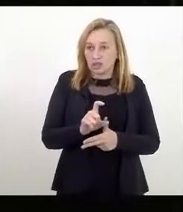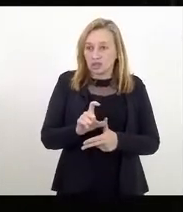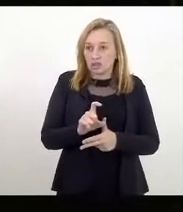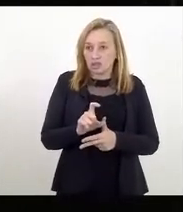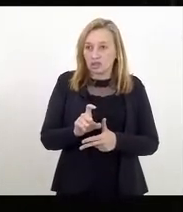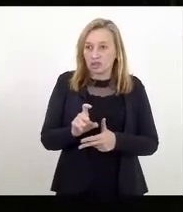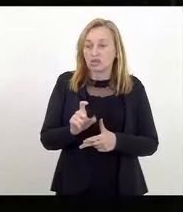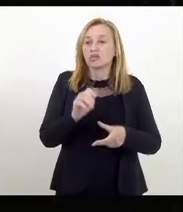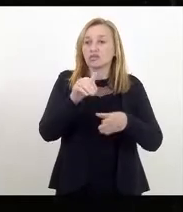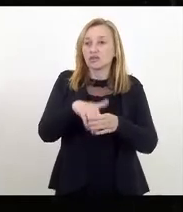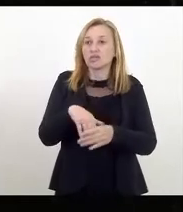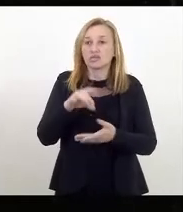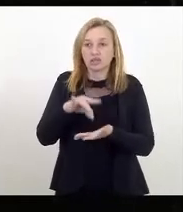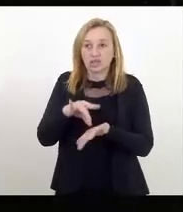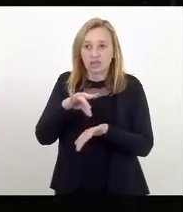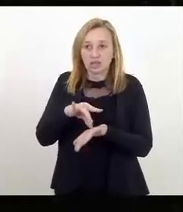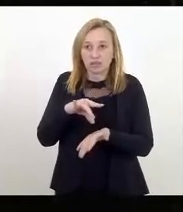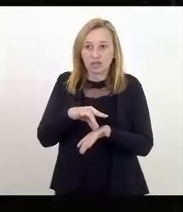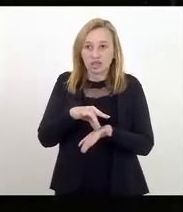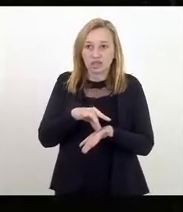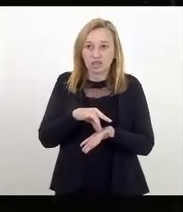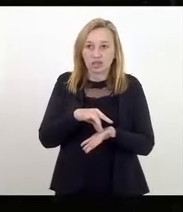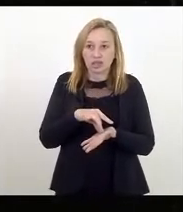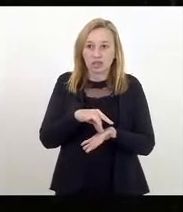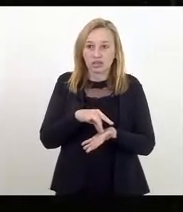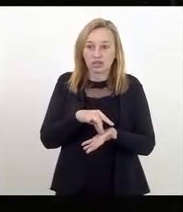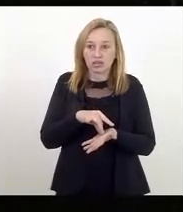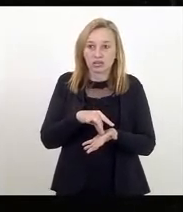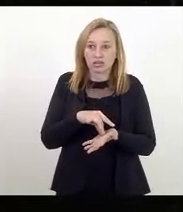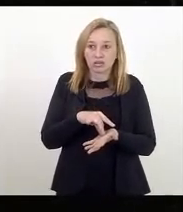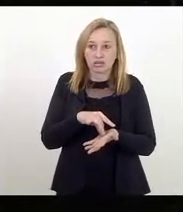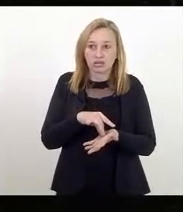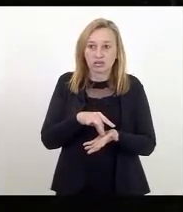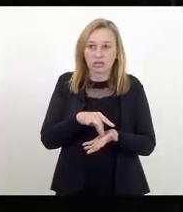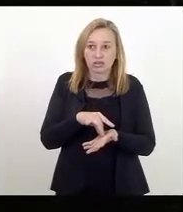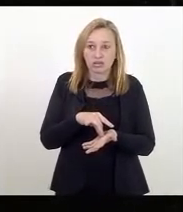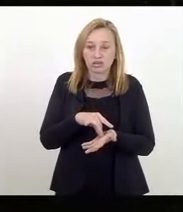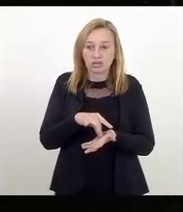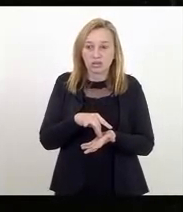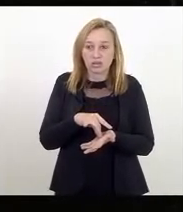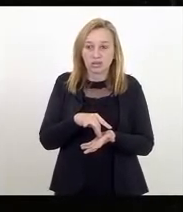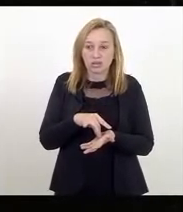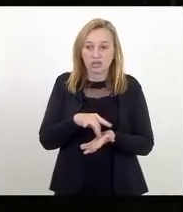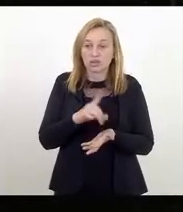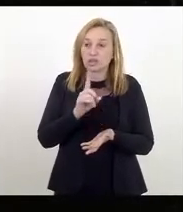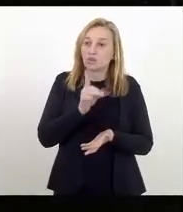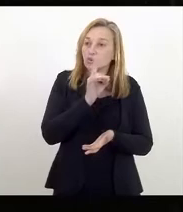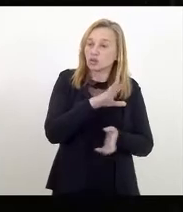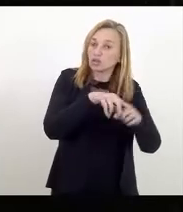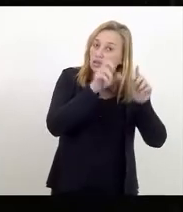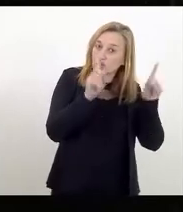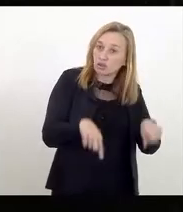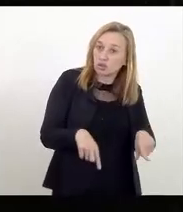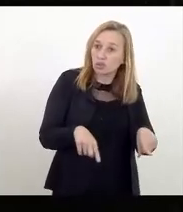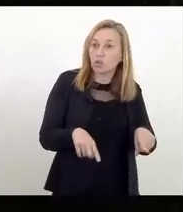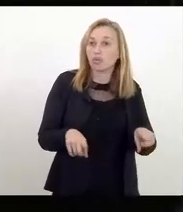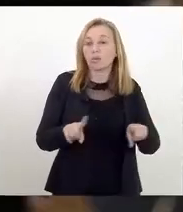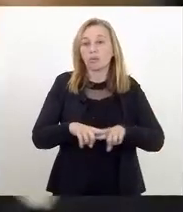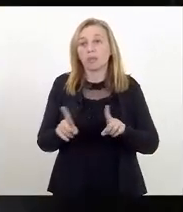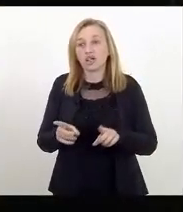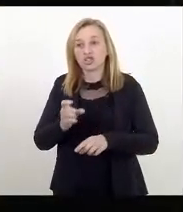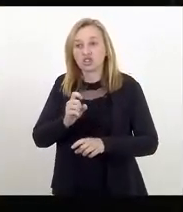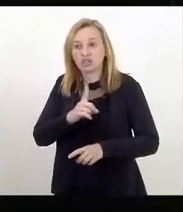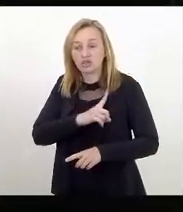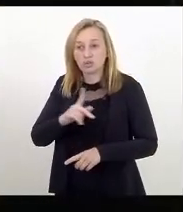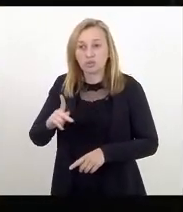votos verdadeiramente que a condução não só dos servidores como também do Defensor